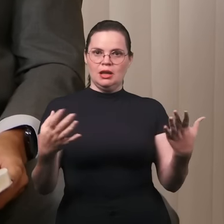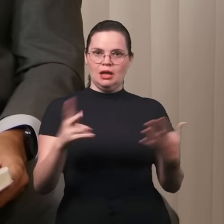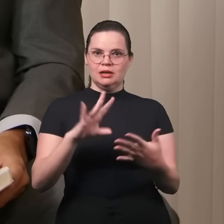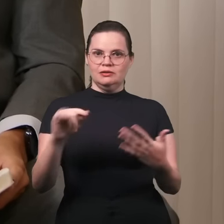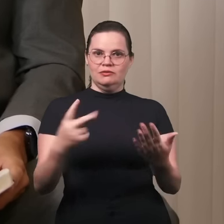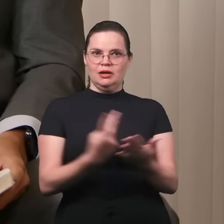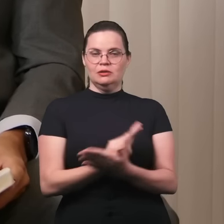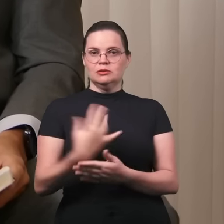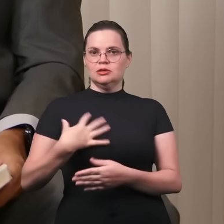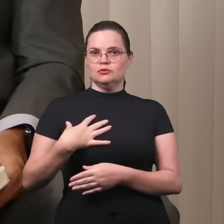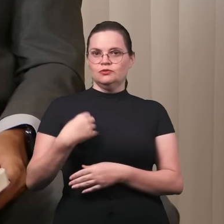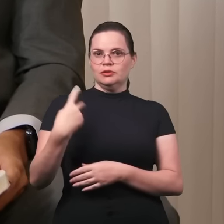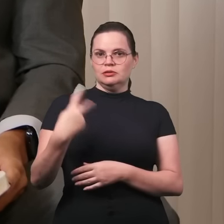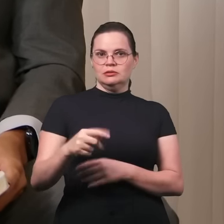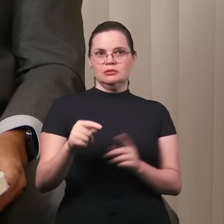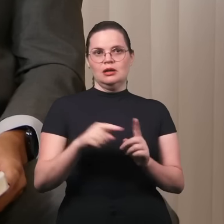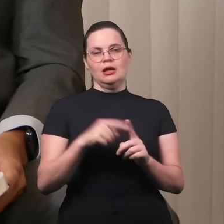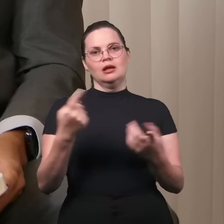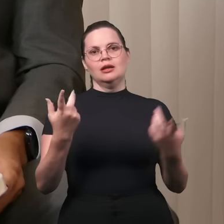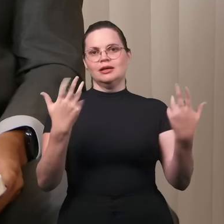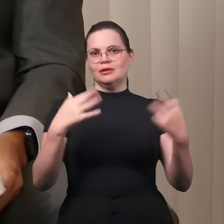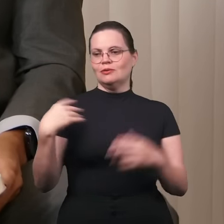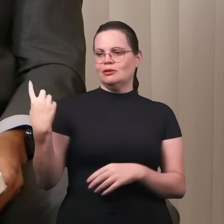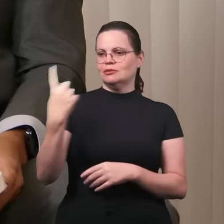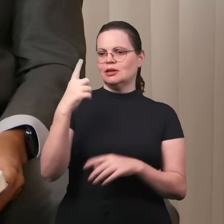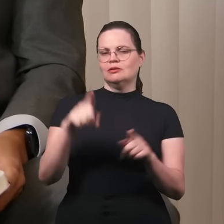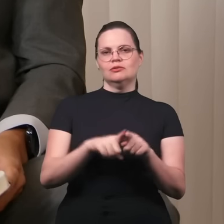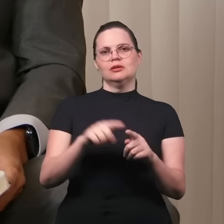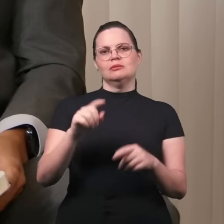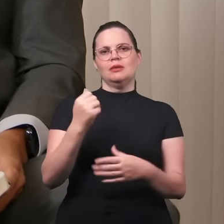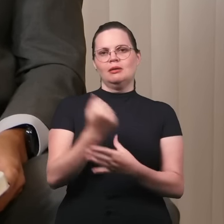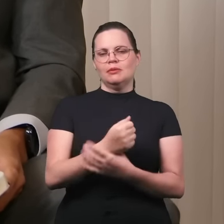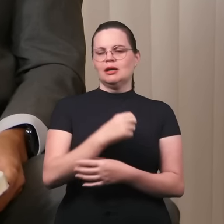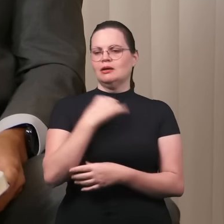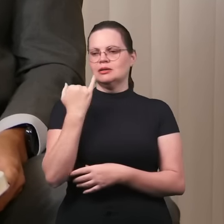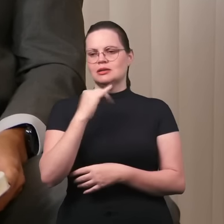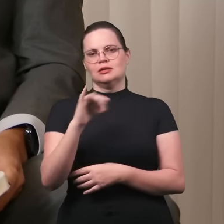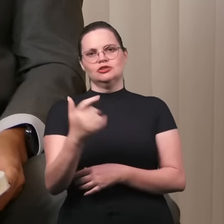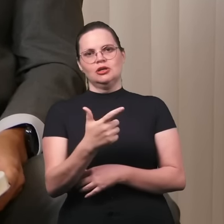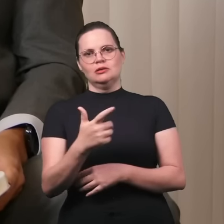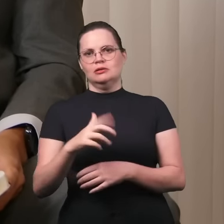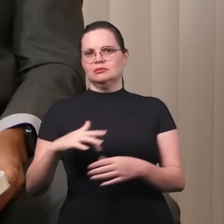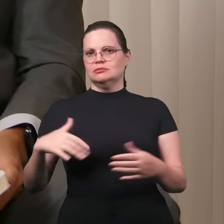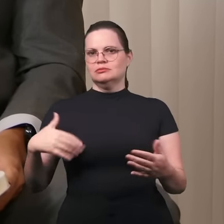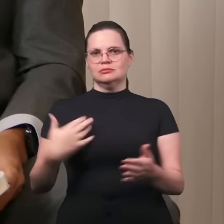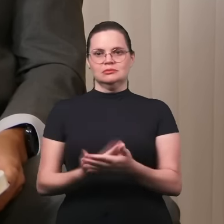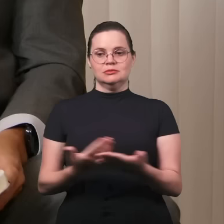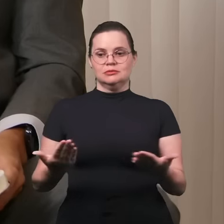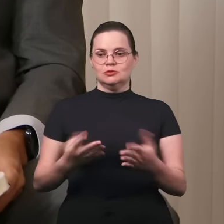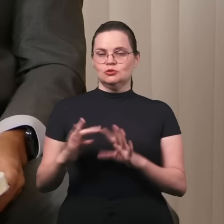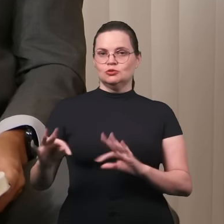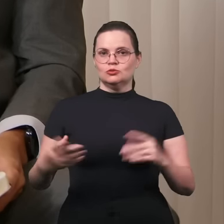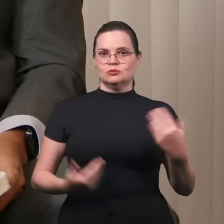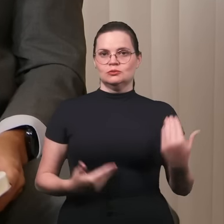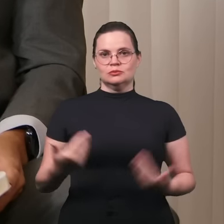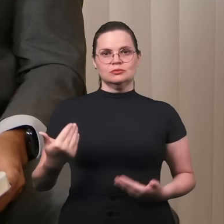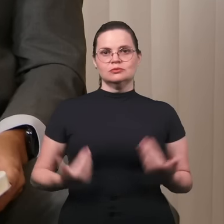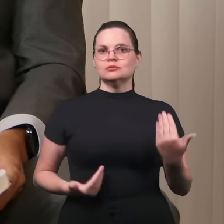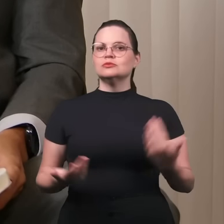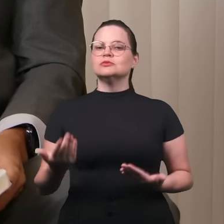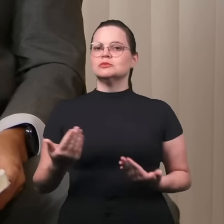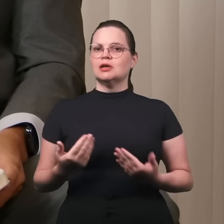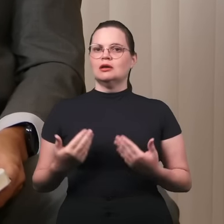vida dele. Assim era com Davi, com Abraão, Isaac, Jacó. E assim é com todos os servos que nasceram nesta